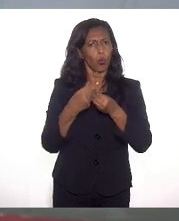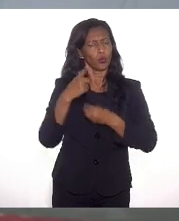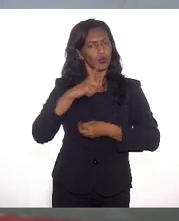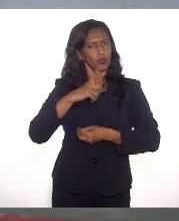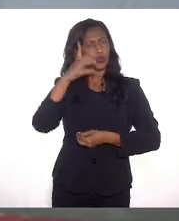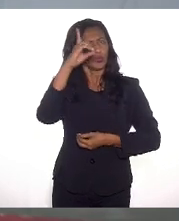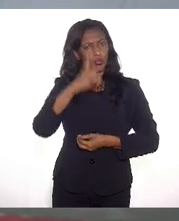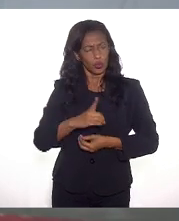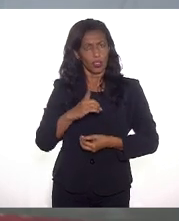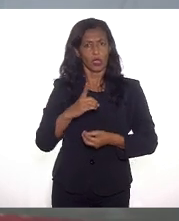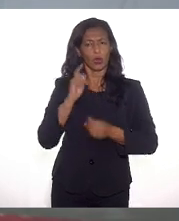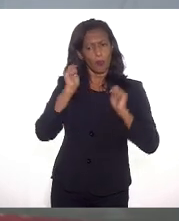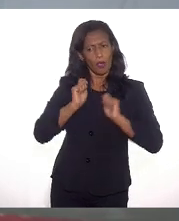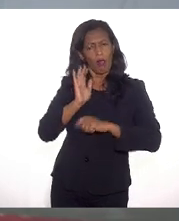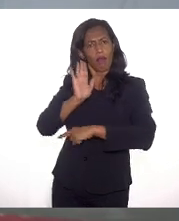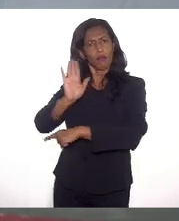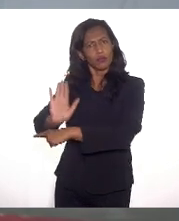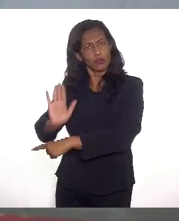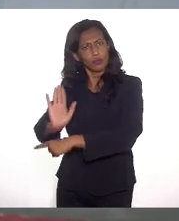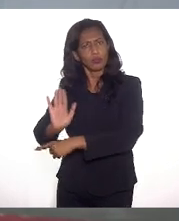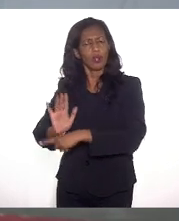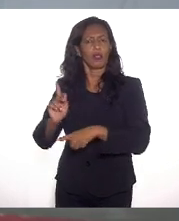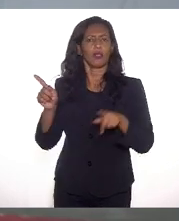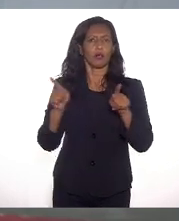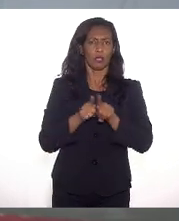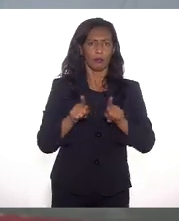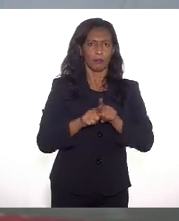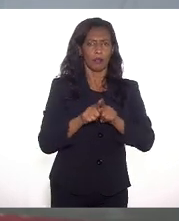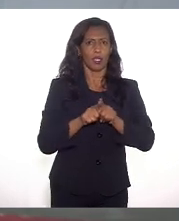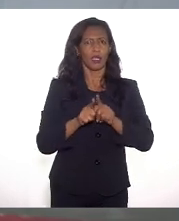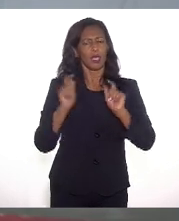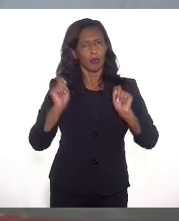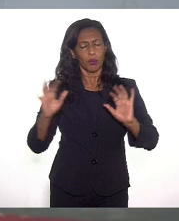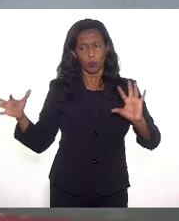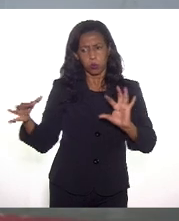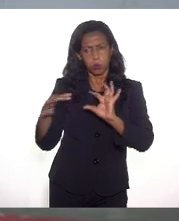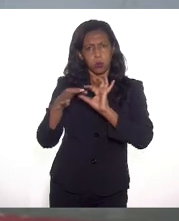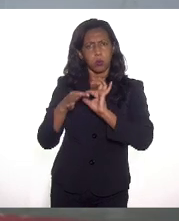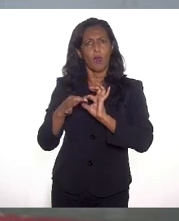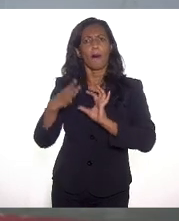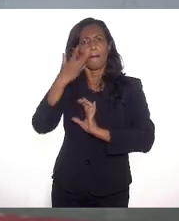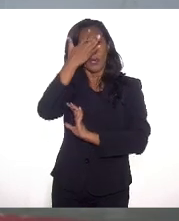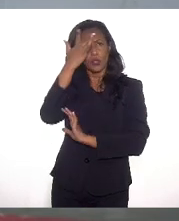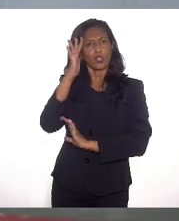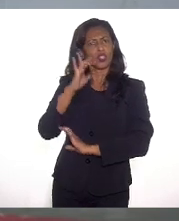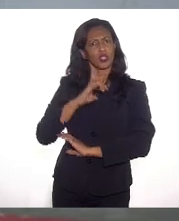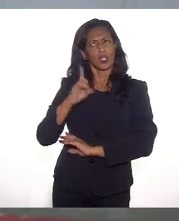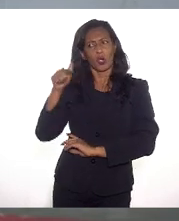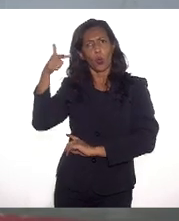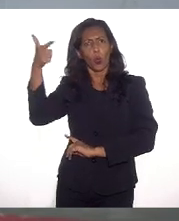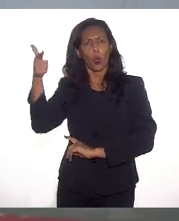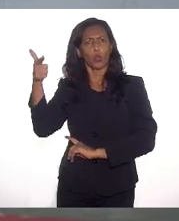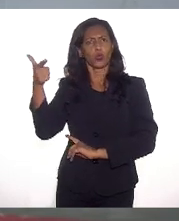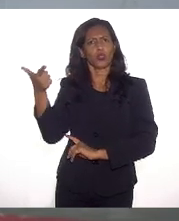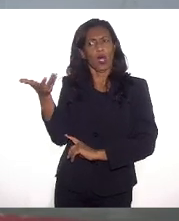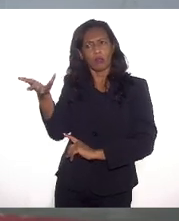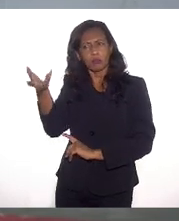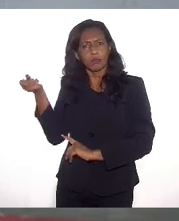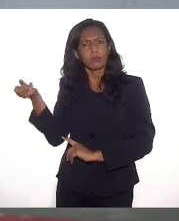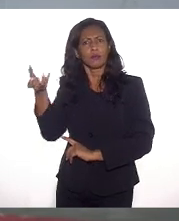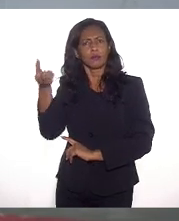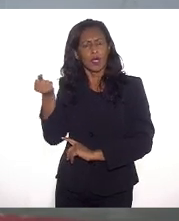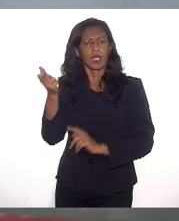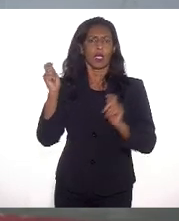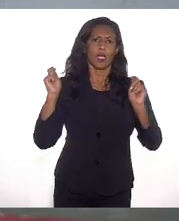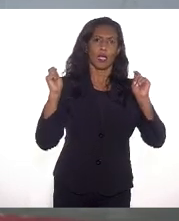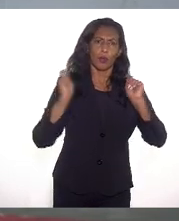pudesse atender. E pudesse também fazer o cruzamento daqueles que já têm outros benefícios e a gente pudesse